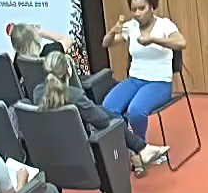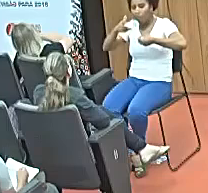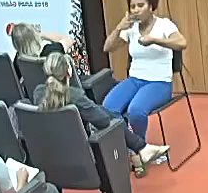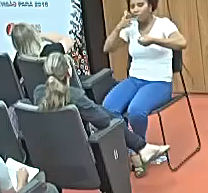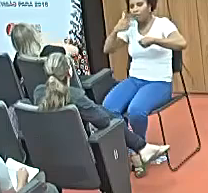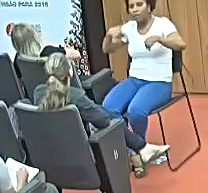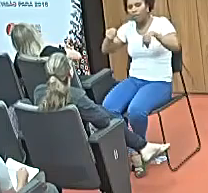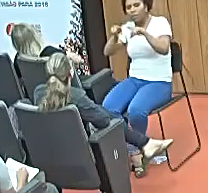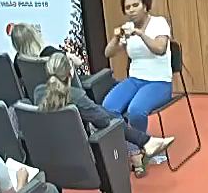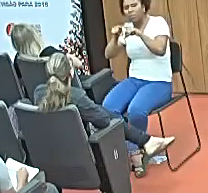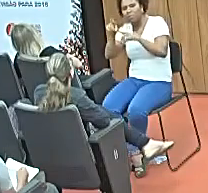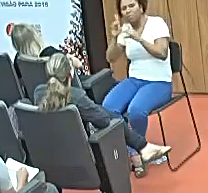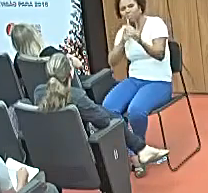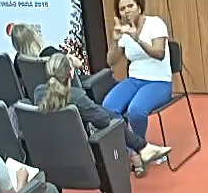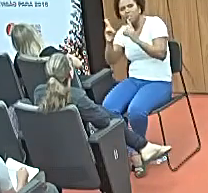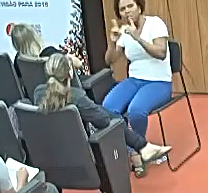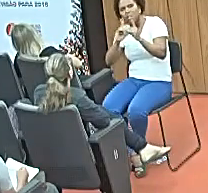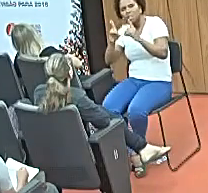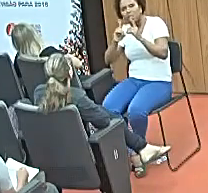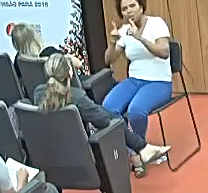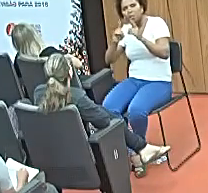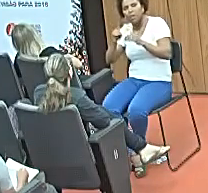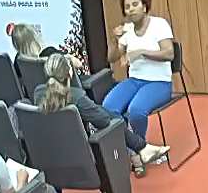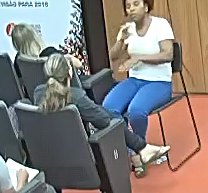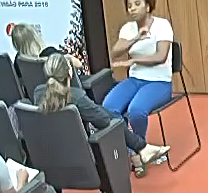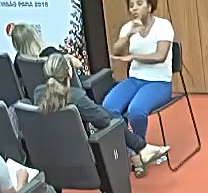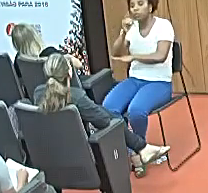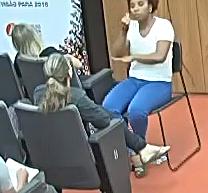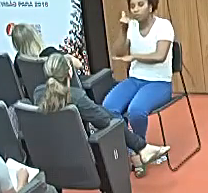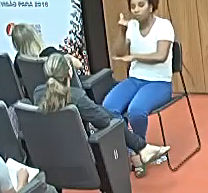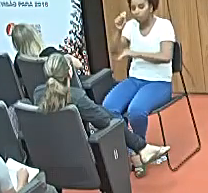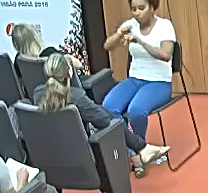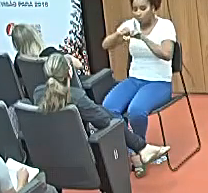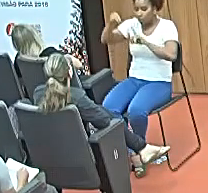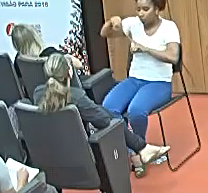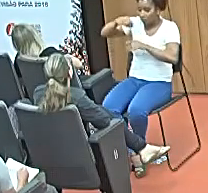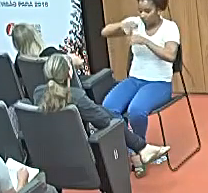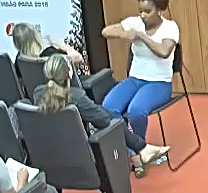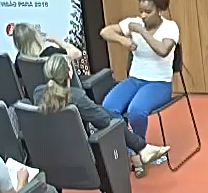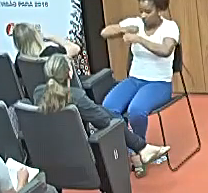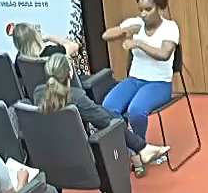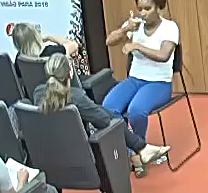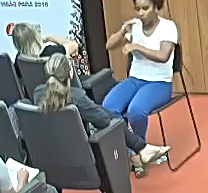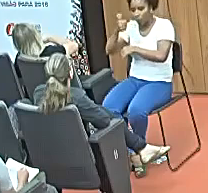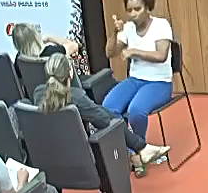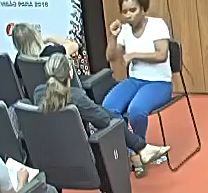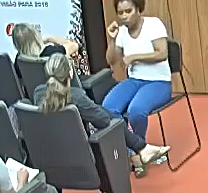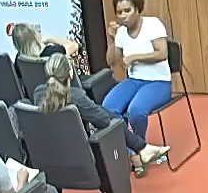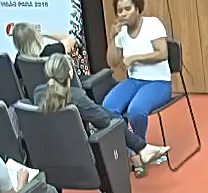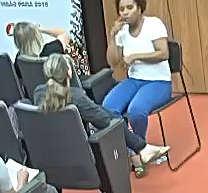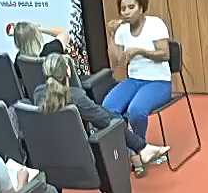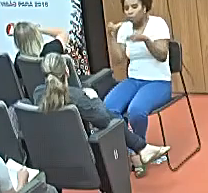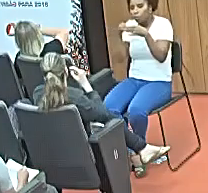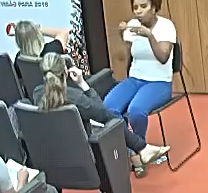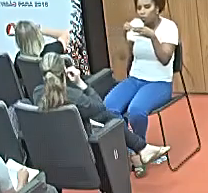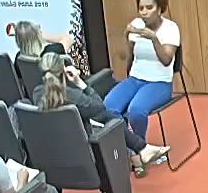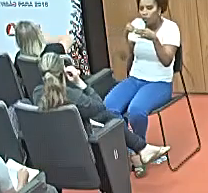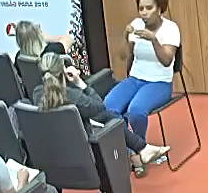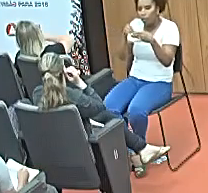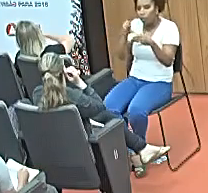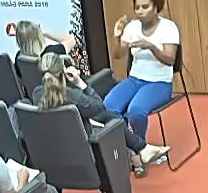foi debatido no dia 6 de novembro de 2018 o grupo composto por três pessoas